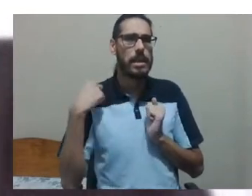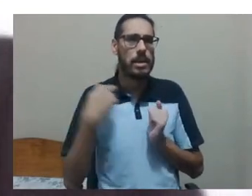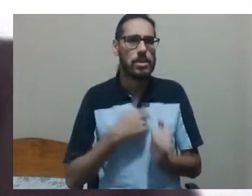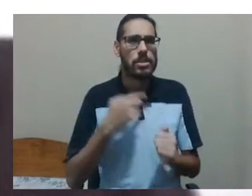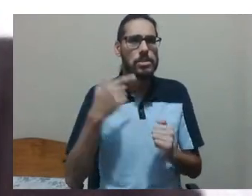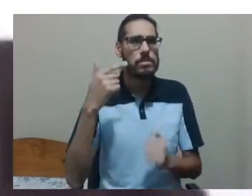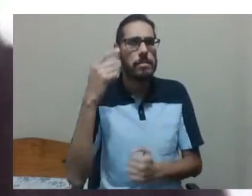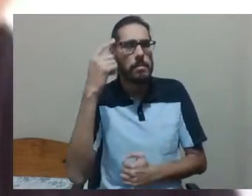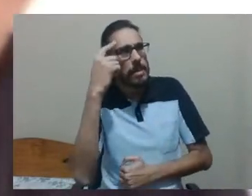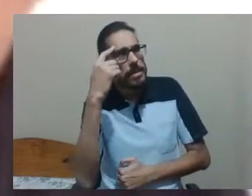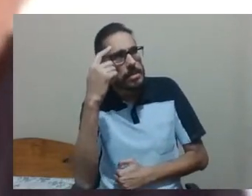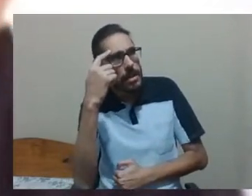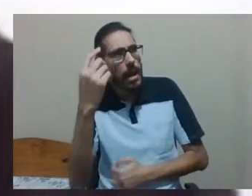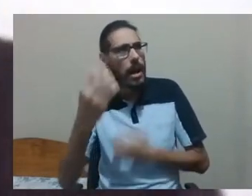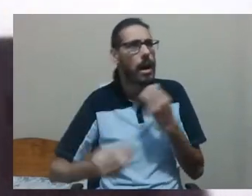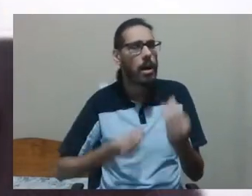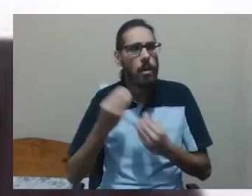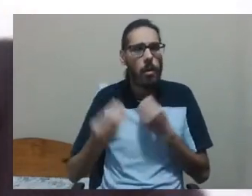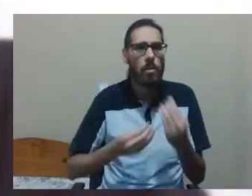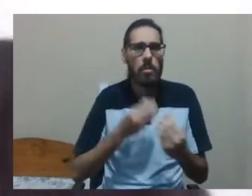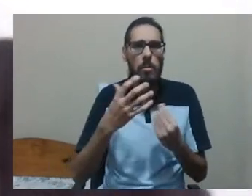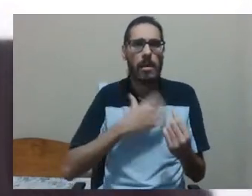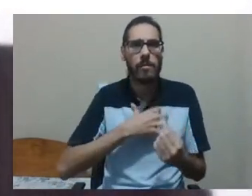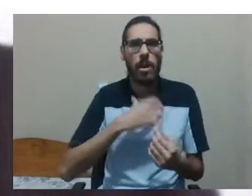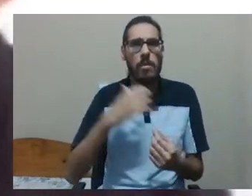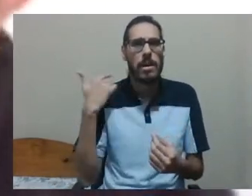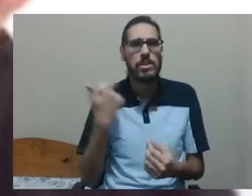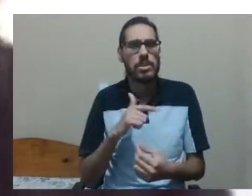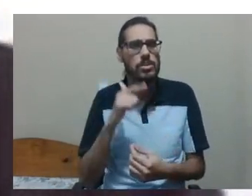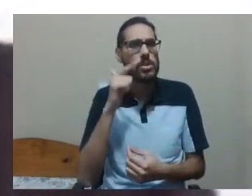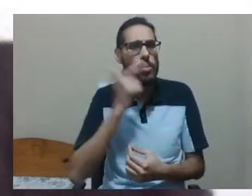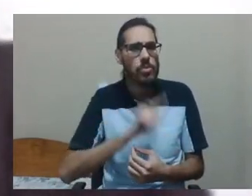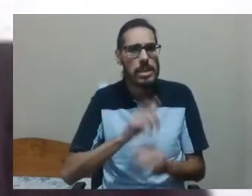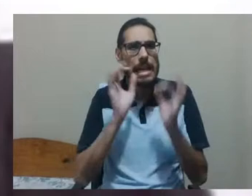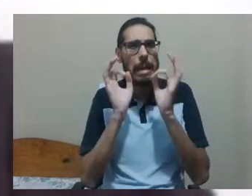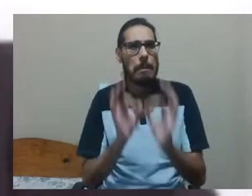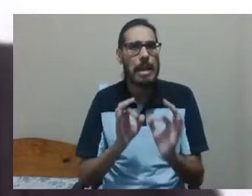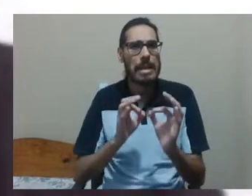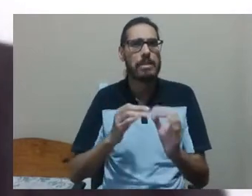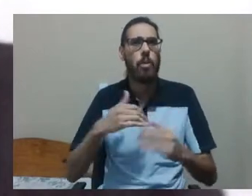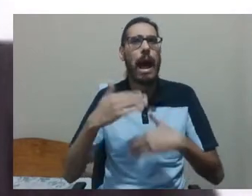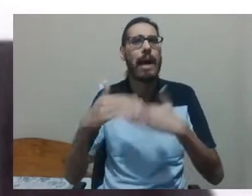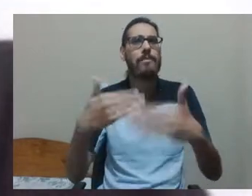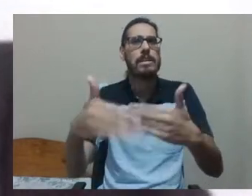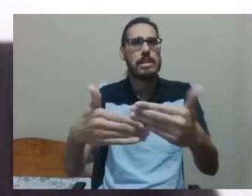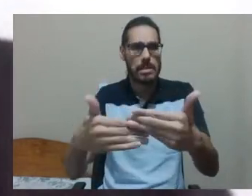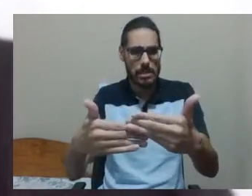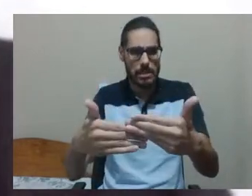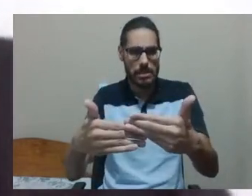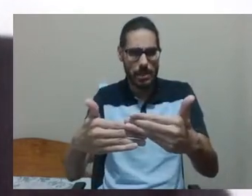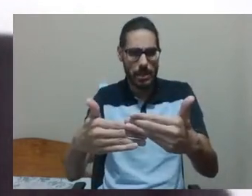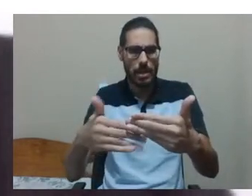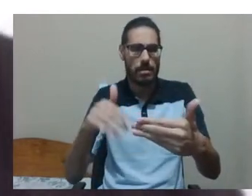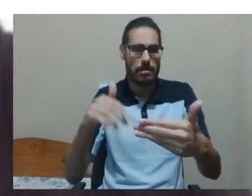maneira tudo aquilo que traz falta, que não nos permite de fato avançar naquilo que nós queremos ter excelência em todas as áreas,